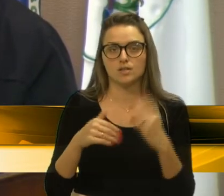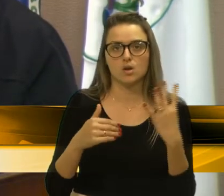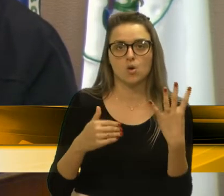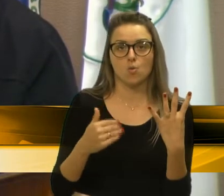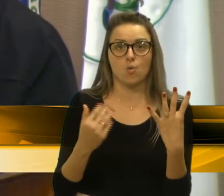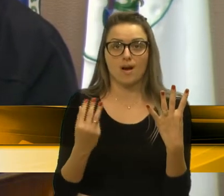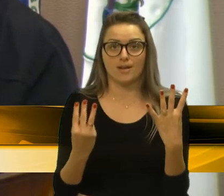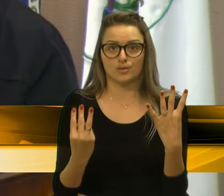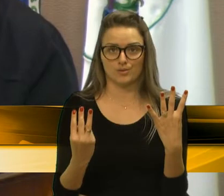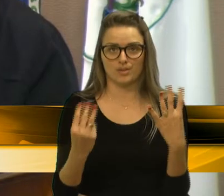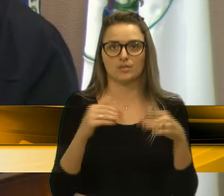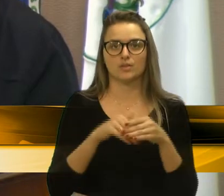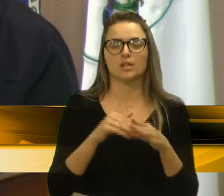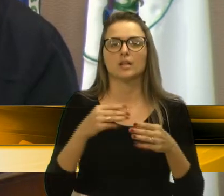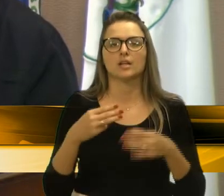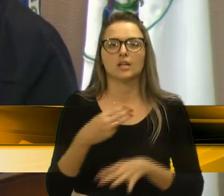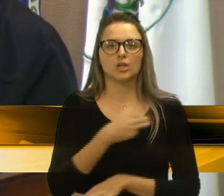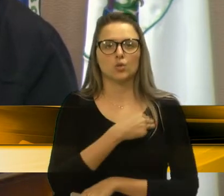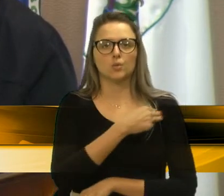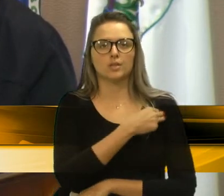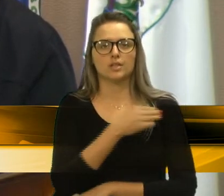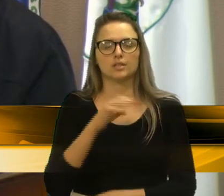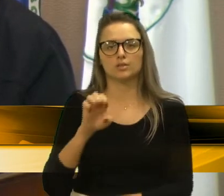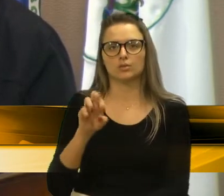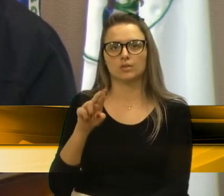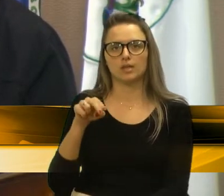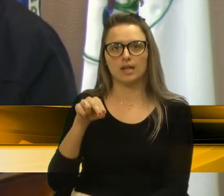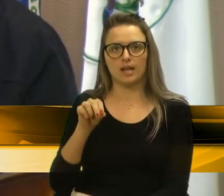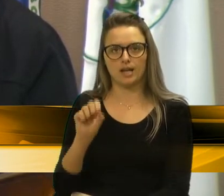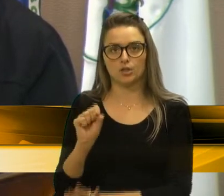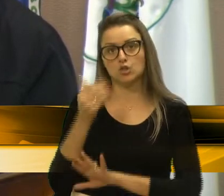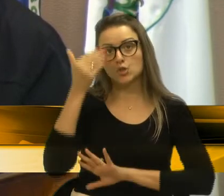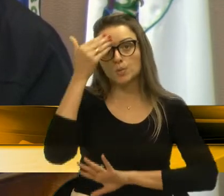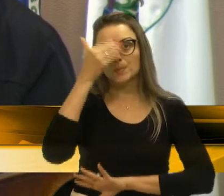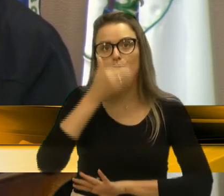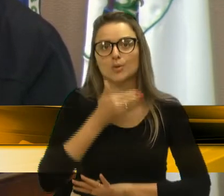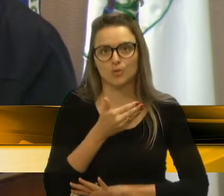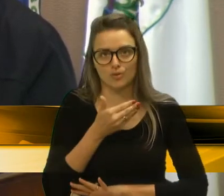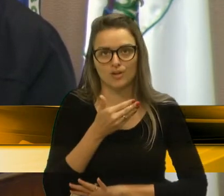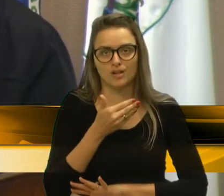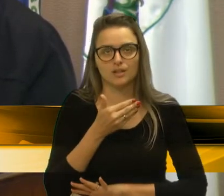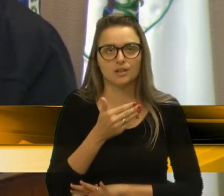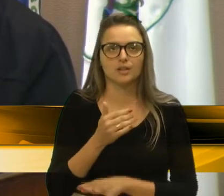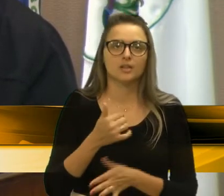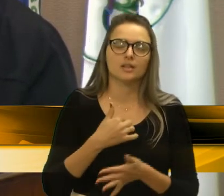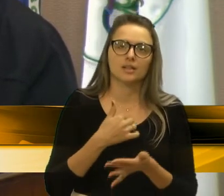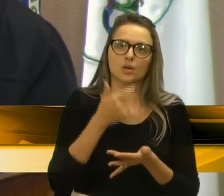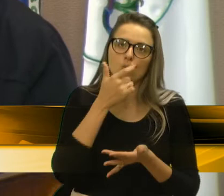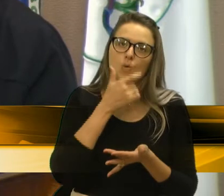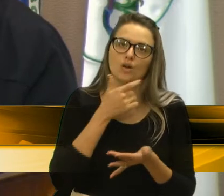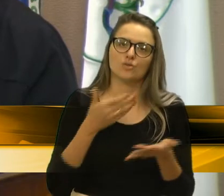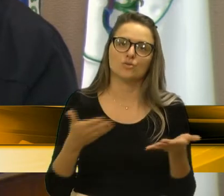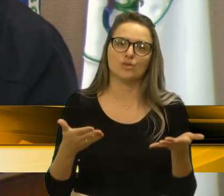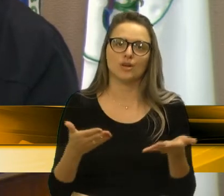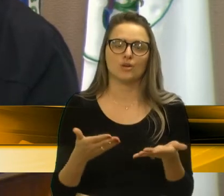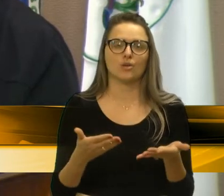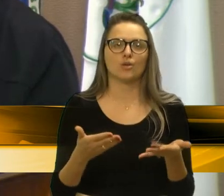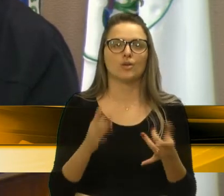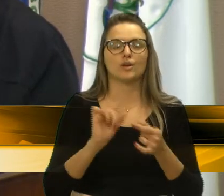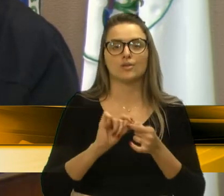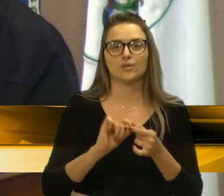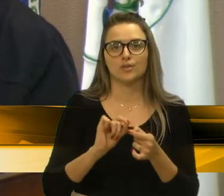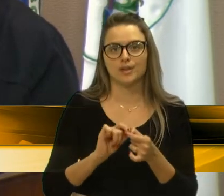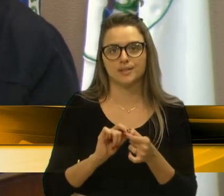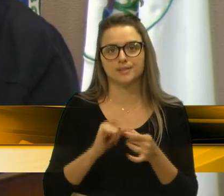o esforço do ministro Hernan Benjamin, né, de provar isso, né, abriu o precedente, provavelmente, para isso